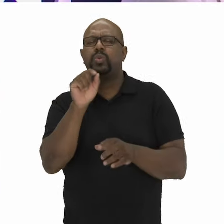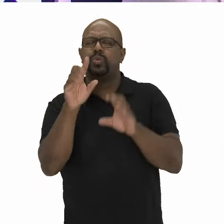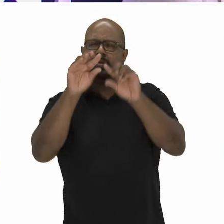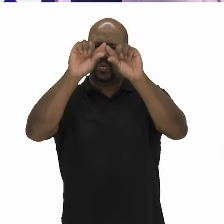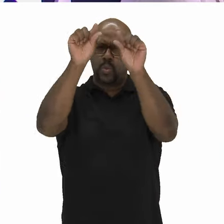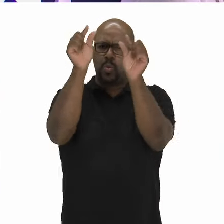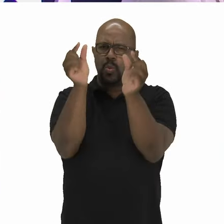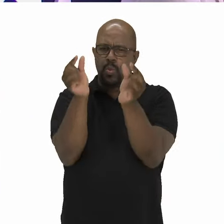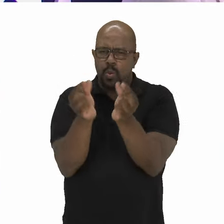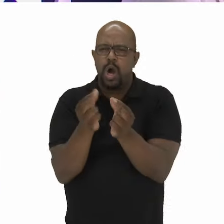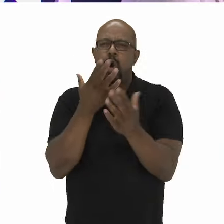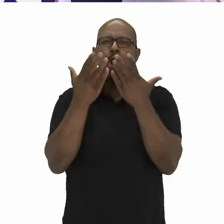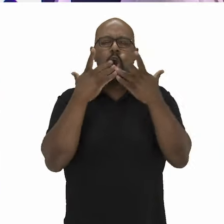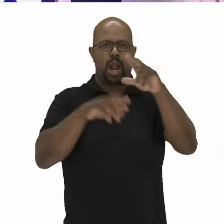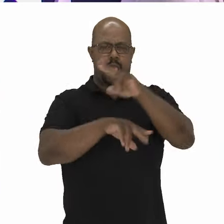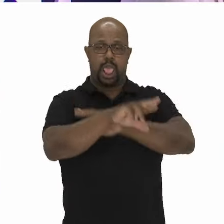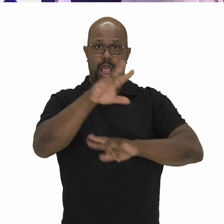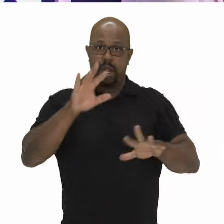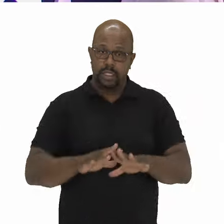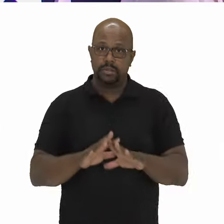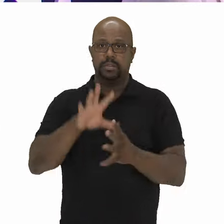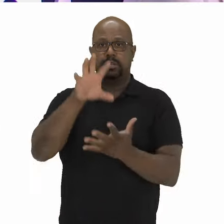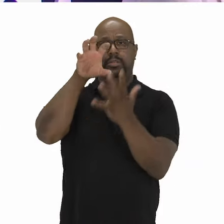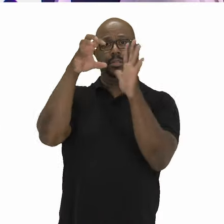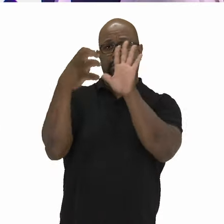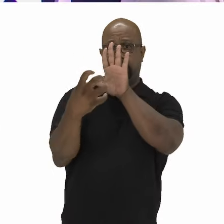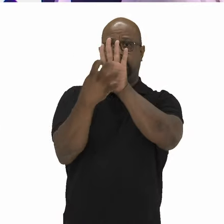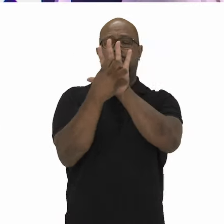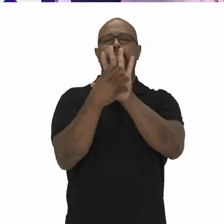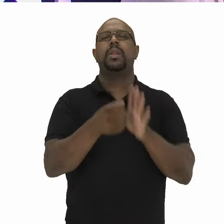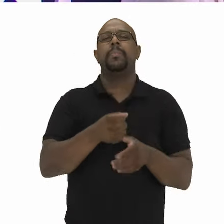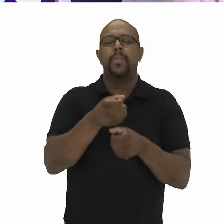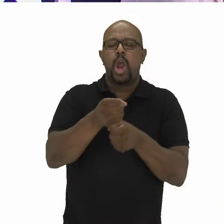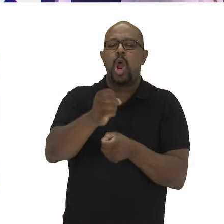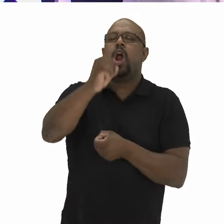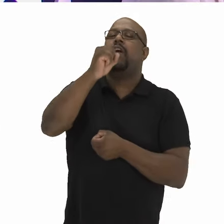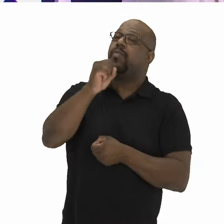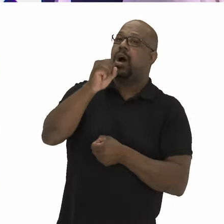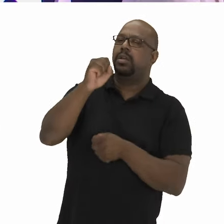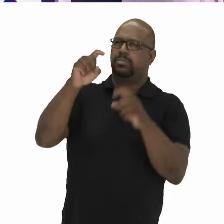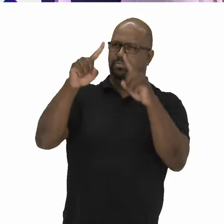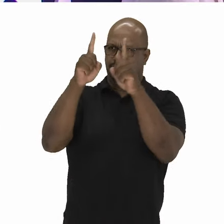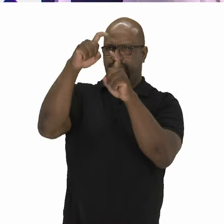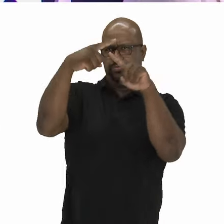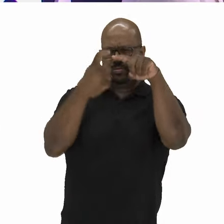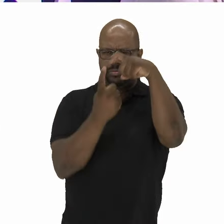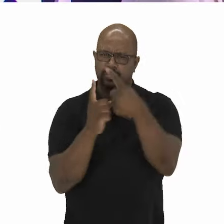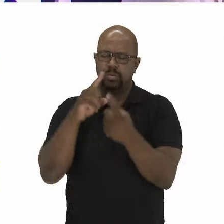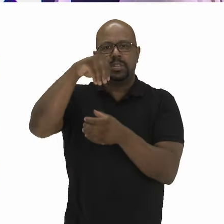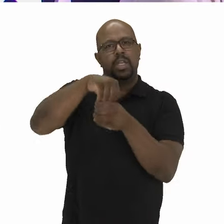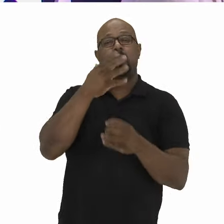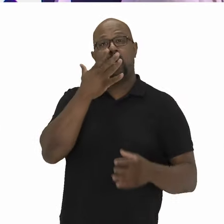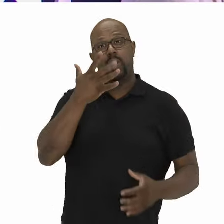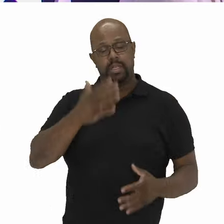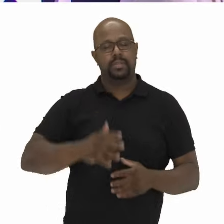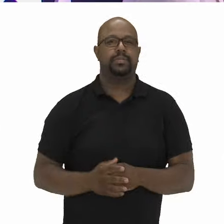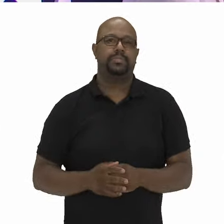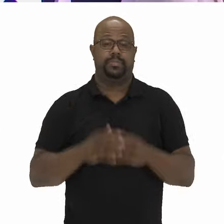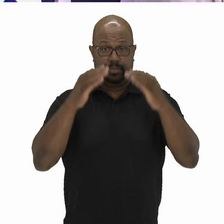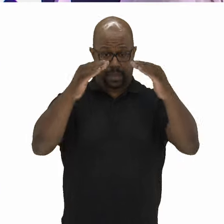retangulares com borda arredondada multicoloridas no centro desenho de um microfone com formas geométricas também